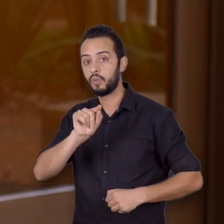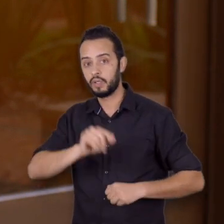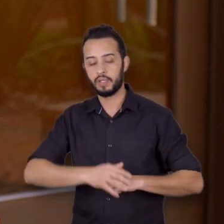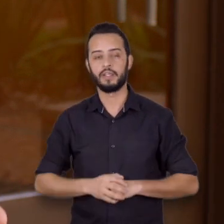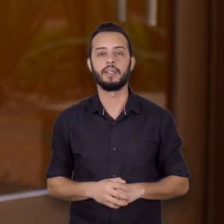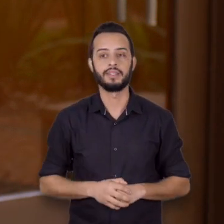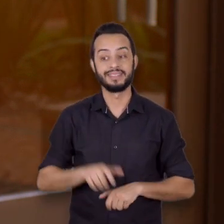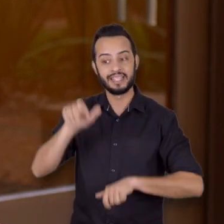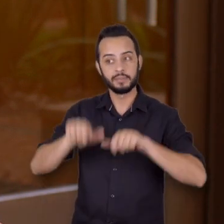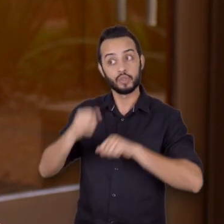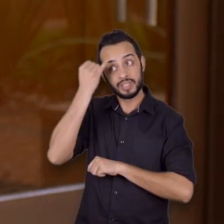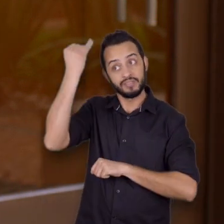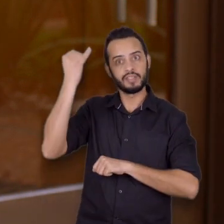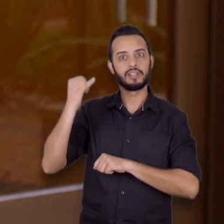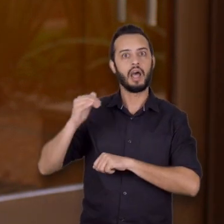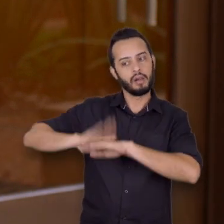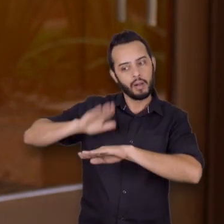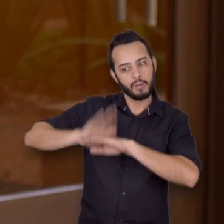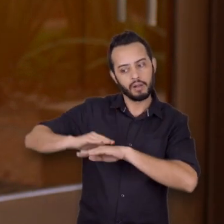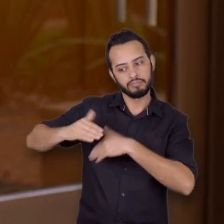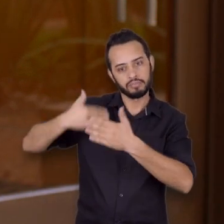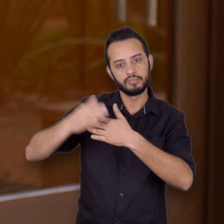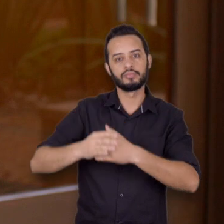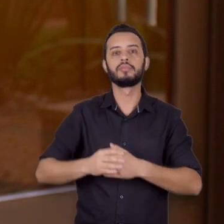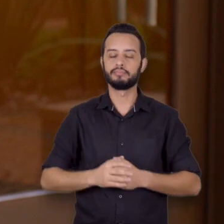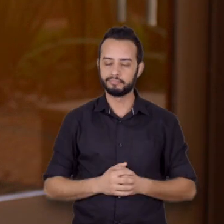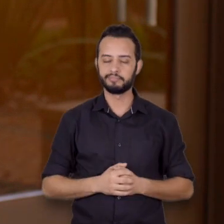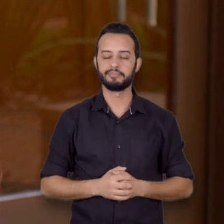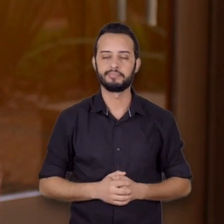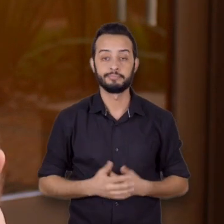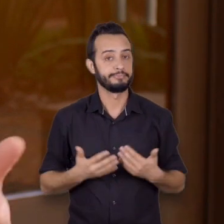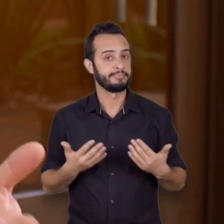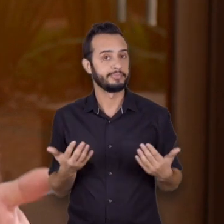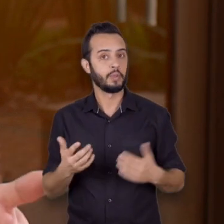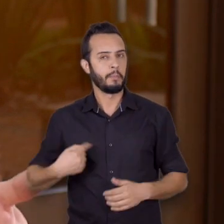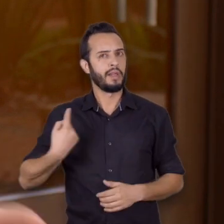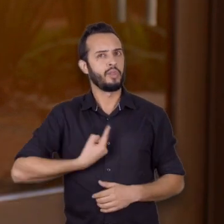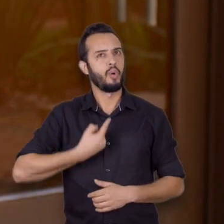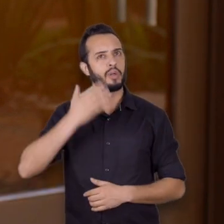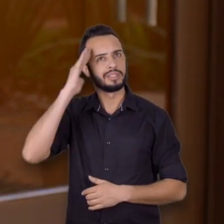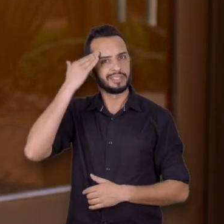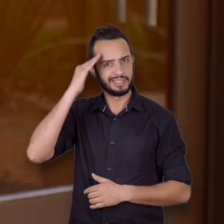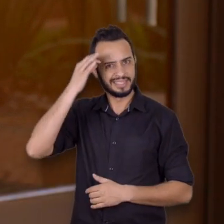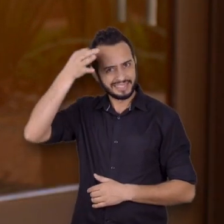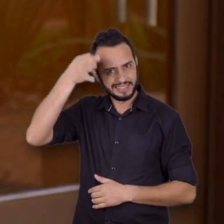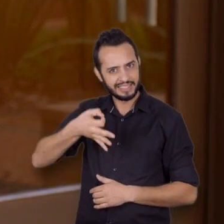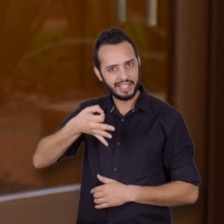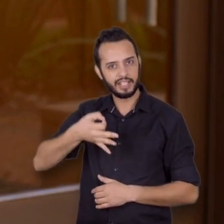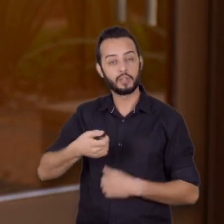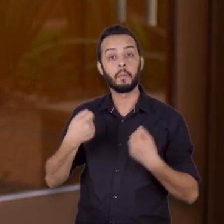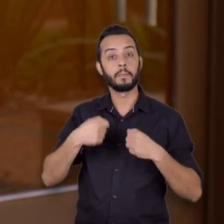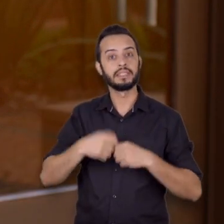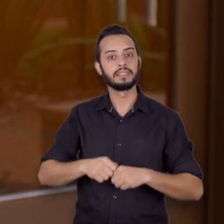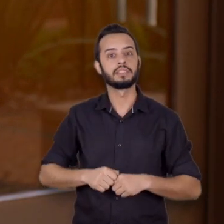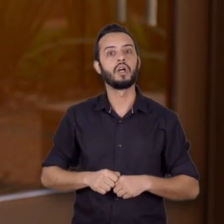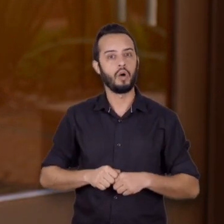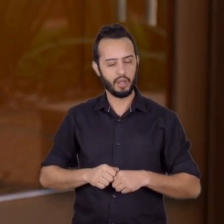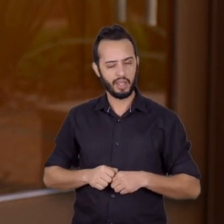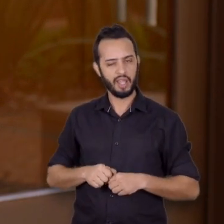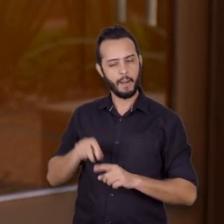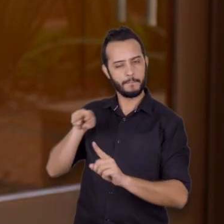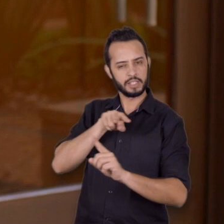que desenvolvem e que inovam com os computadores. Então, para a gente entender o que está acontecendo, a gente tem que olhar essa perspectiva